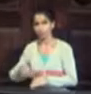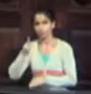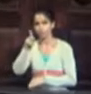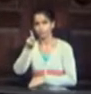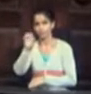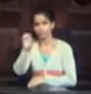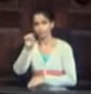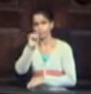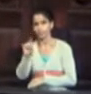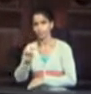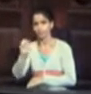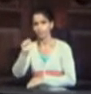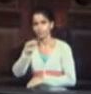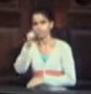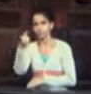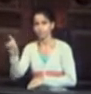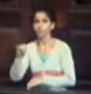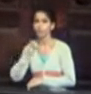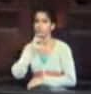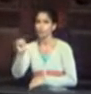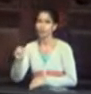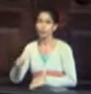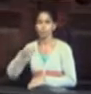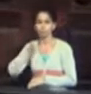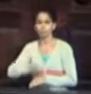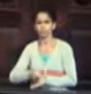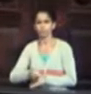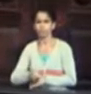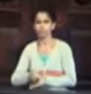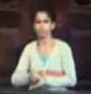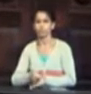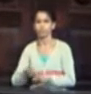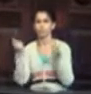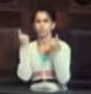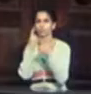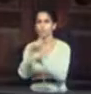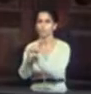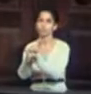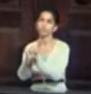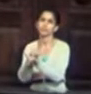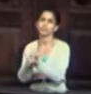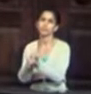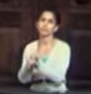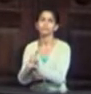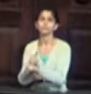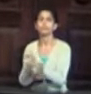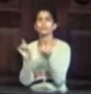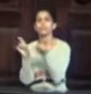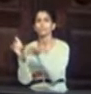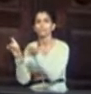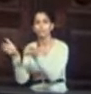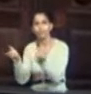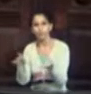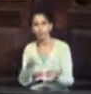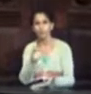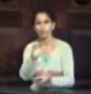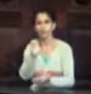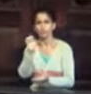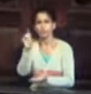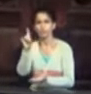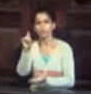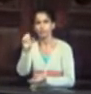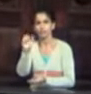governador disse taxativamente que era contrário à privatização da SEDAI.